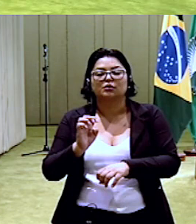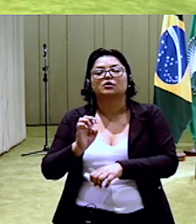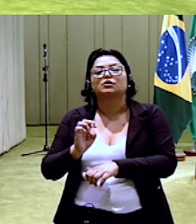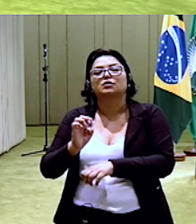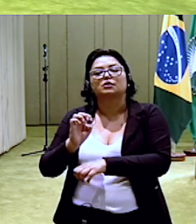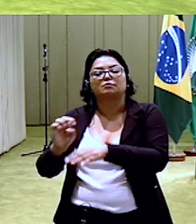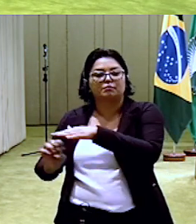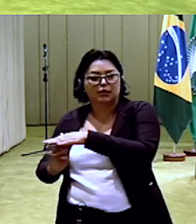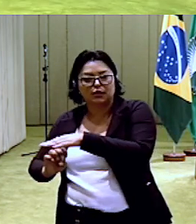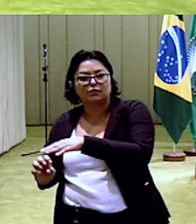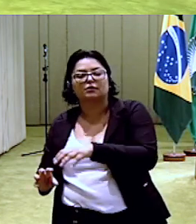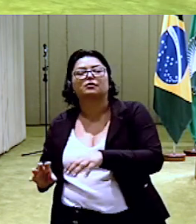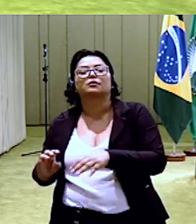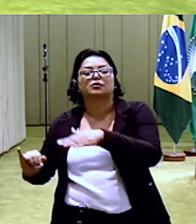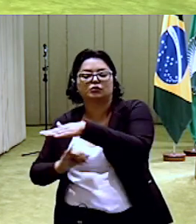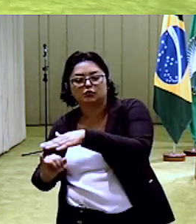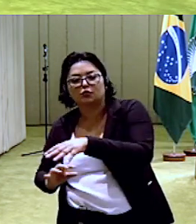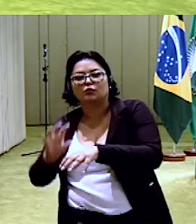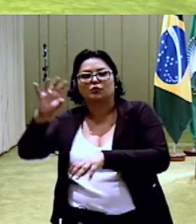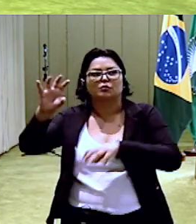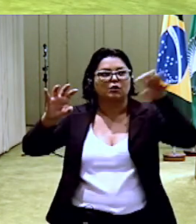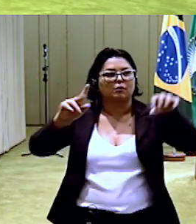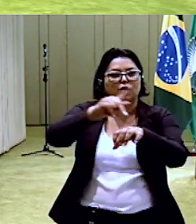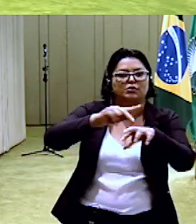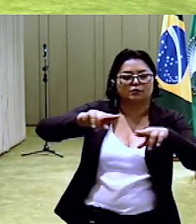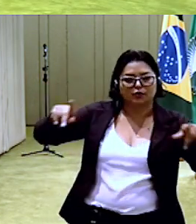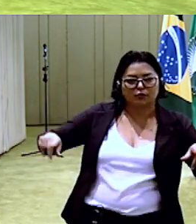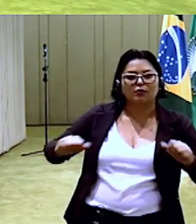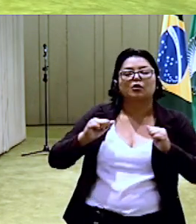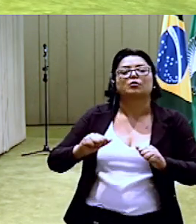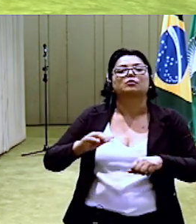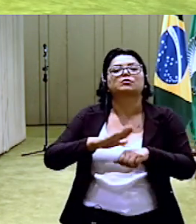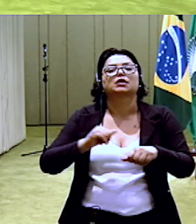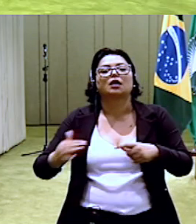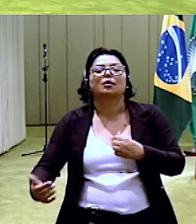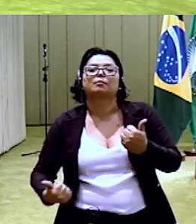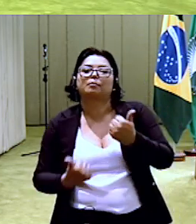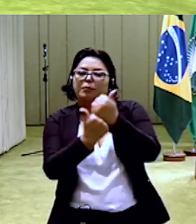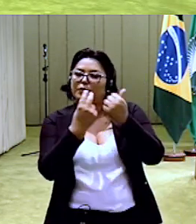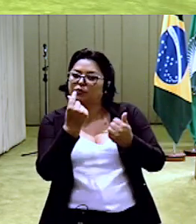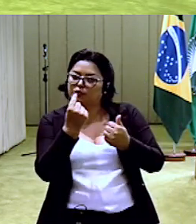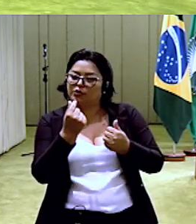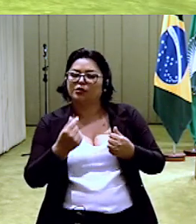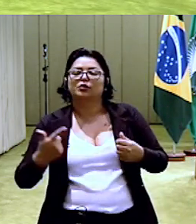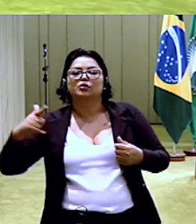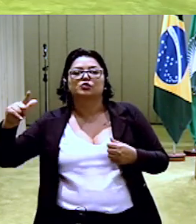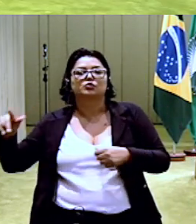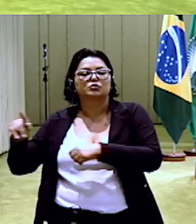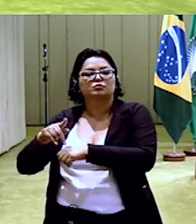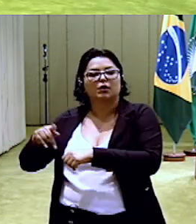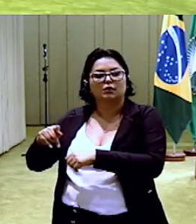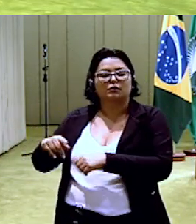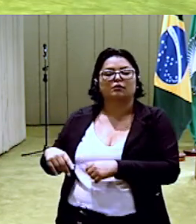tipos de instituições, poderemos ir buscar capital lá fora com maior agressividade e com